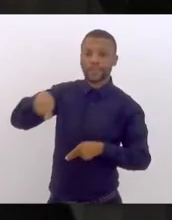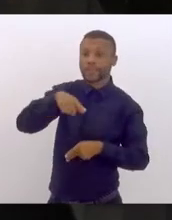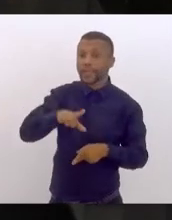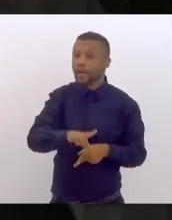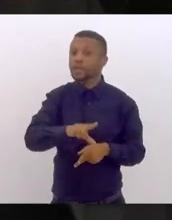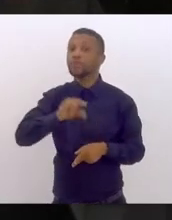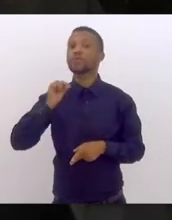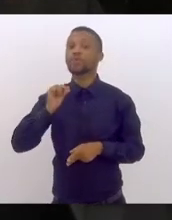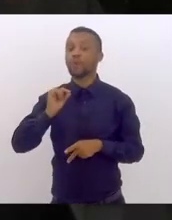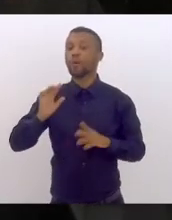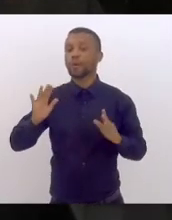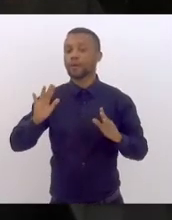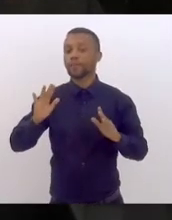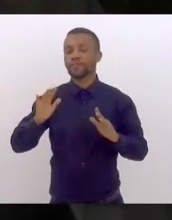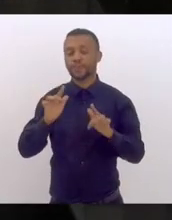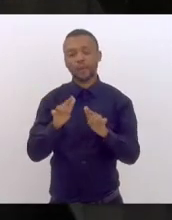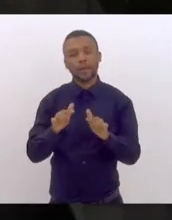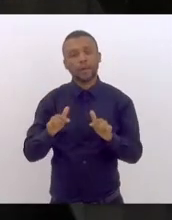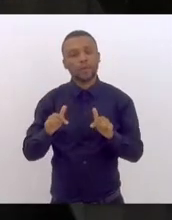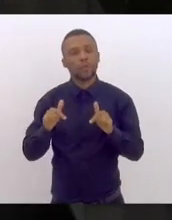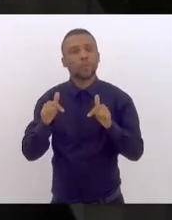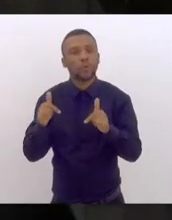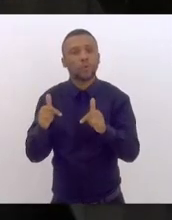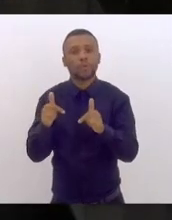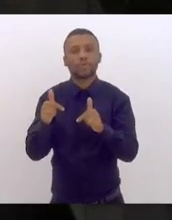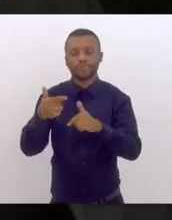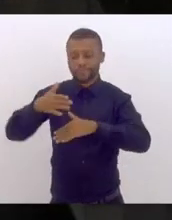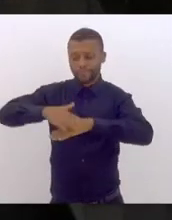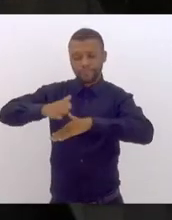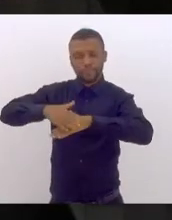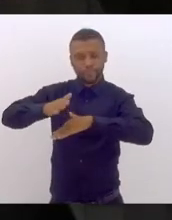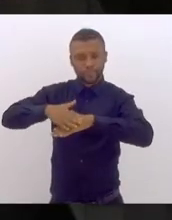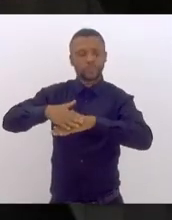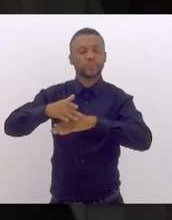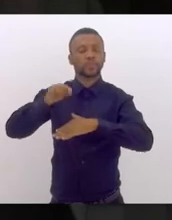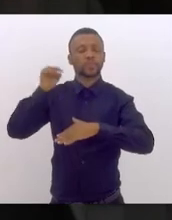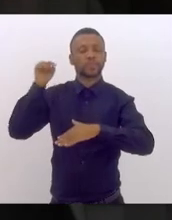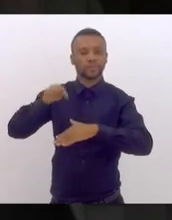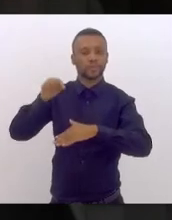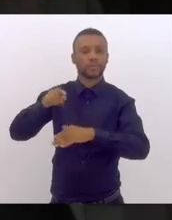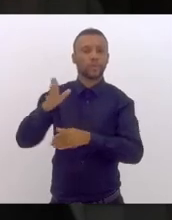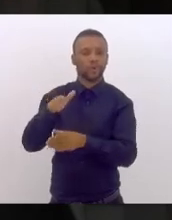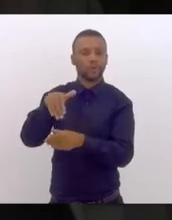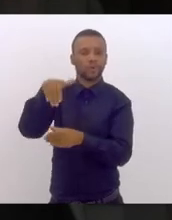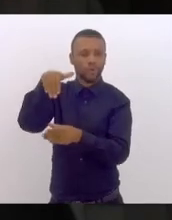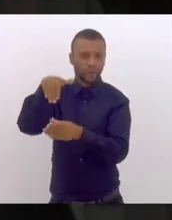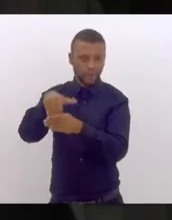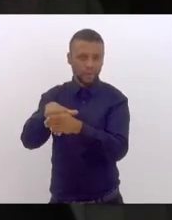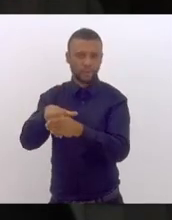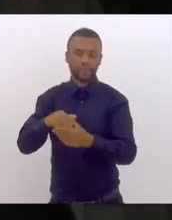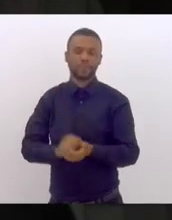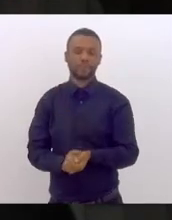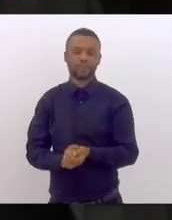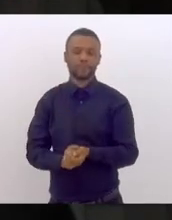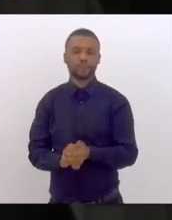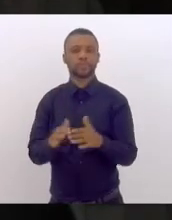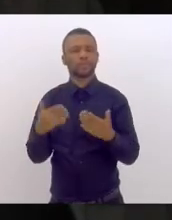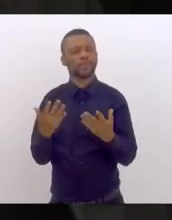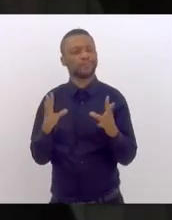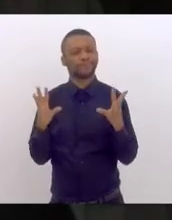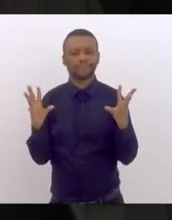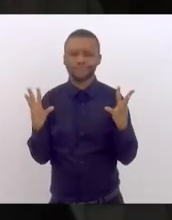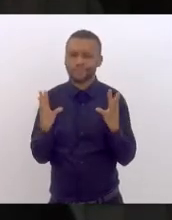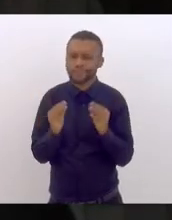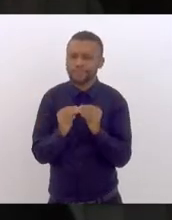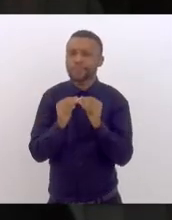escolhas que faz o eleitor Então eu queria de uma maneira muito